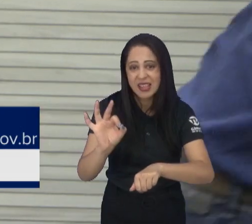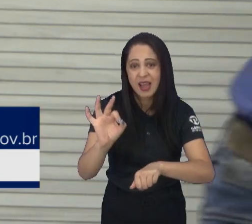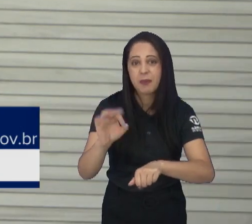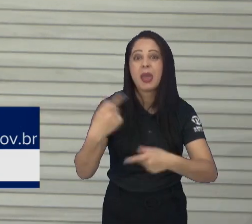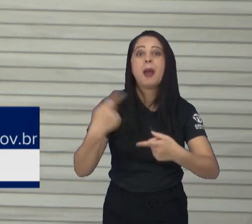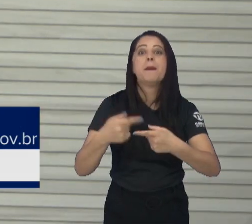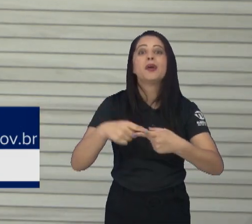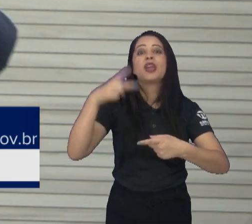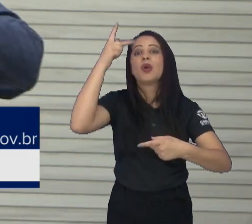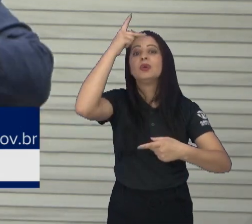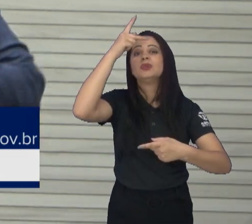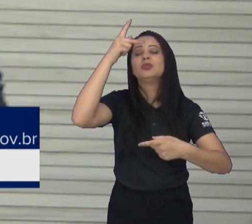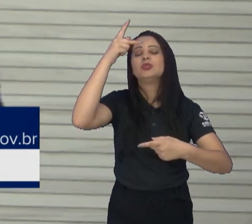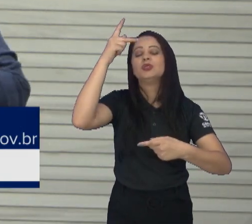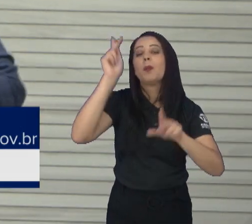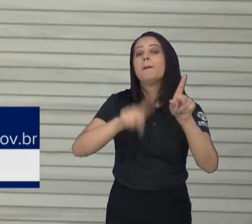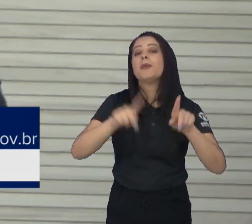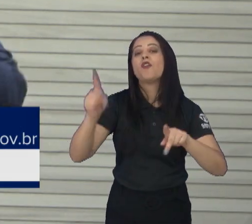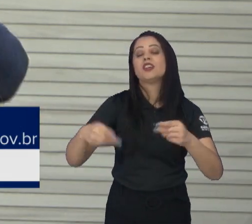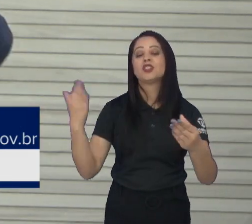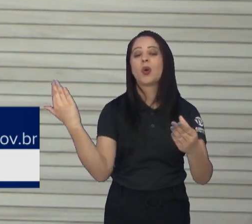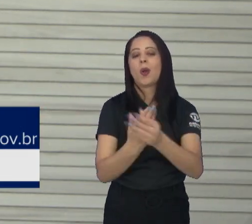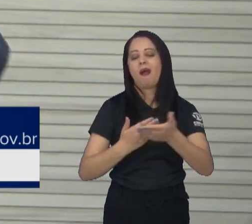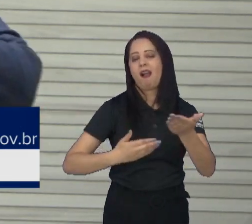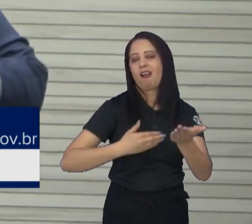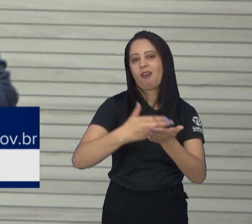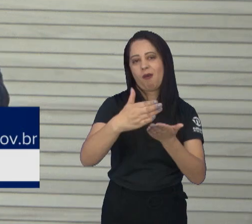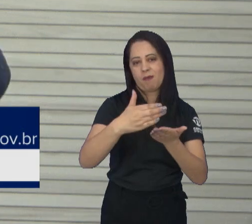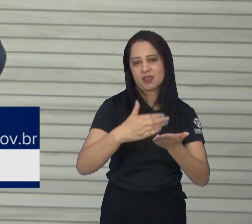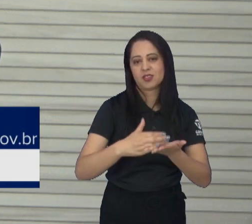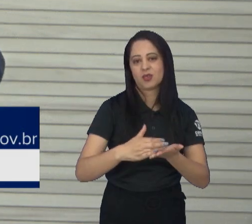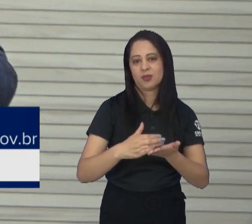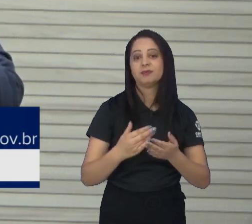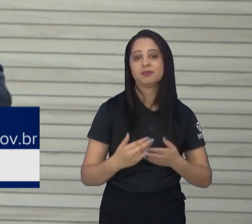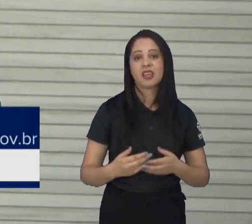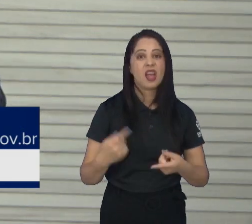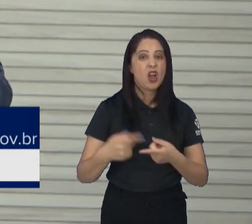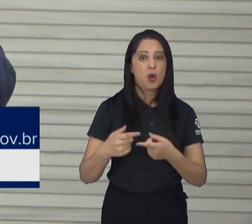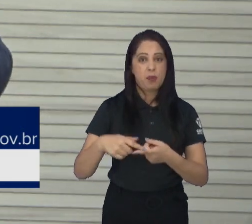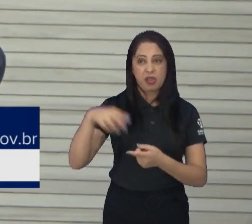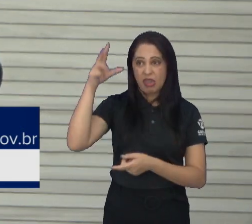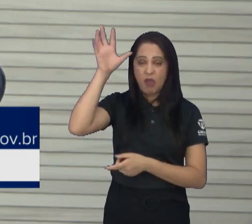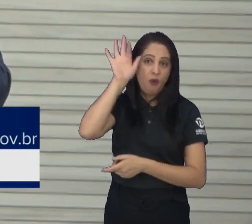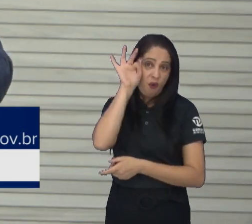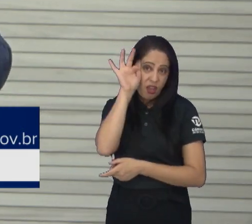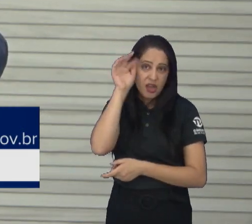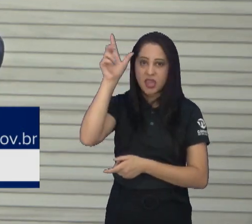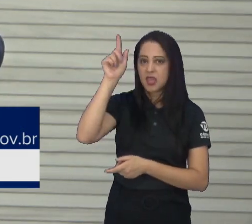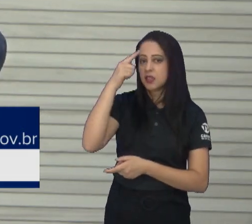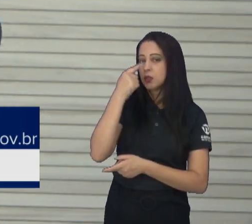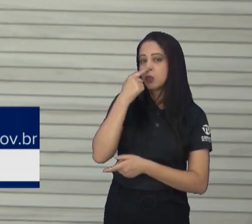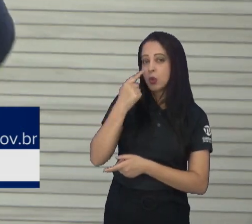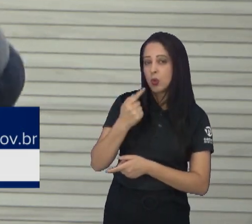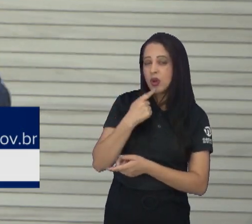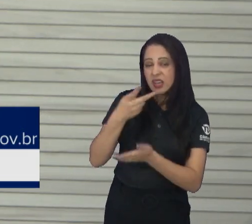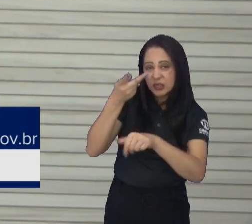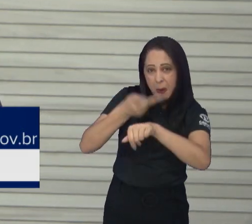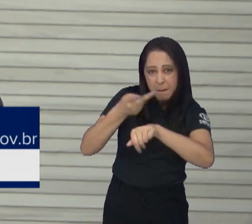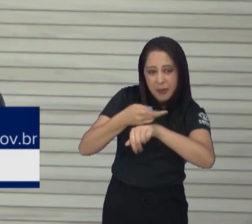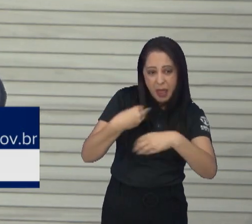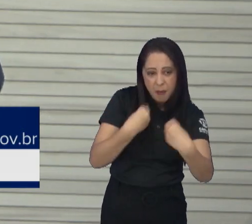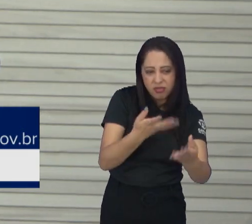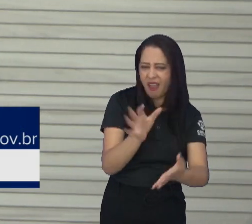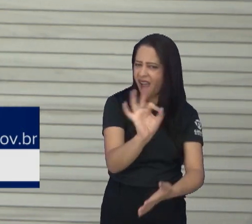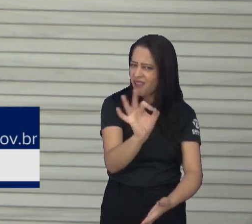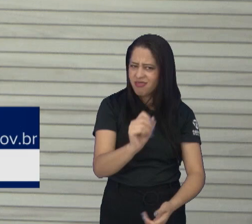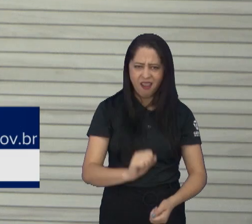entraram na justiça contra o Felício, contra o Anderson, porque eles também não deram nenhum prêmio para os